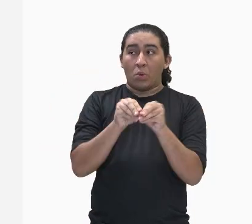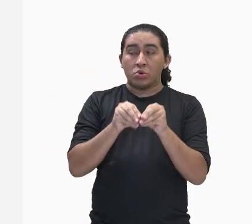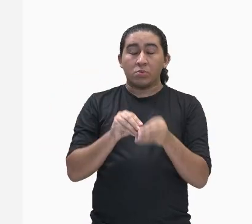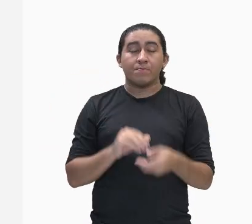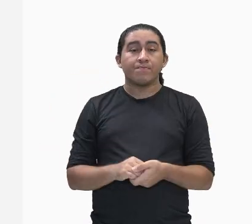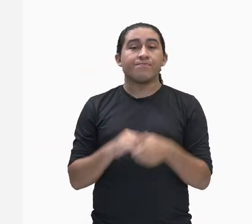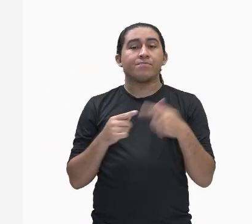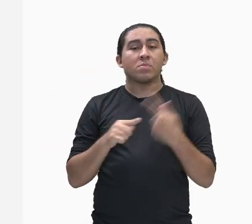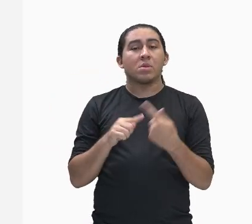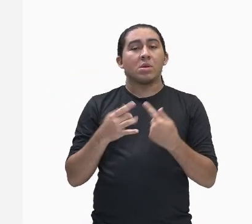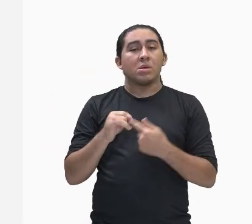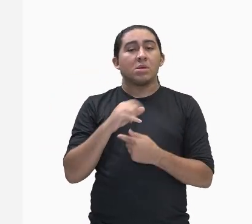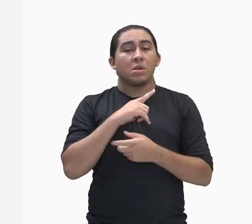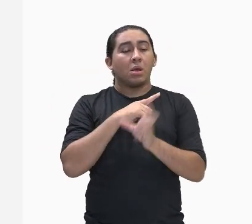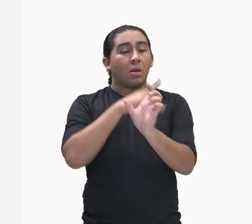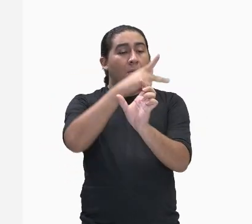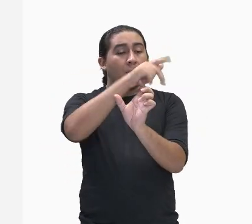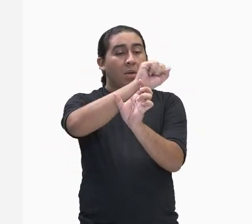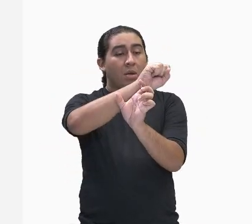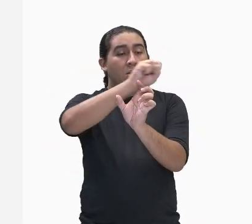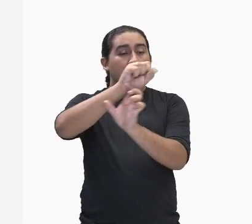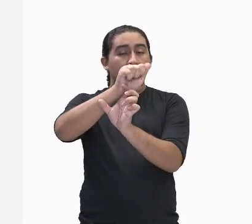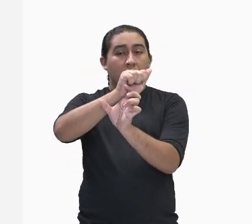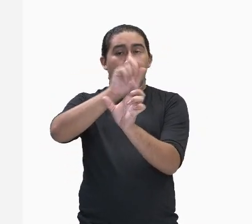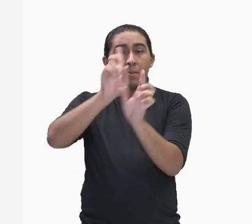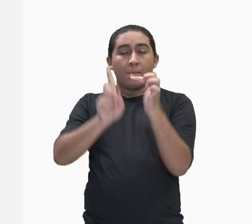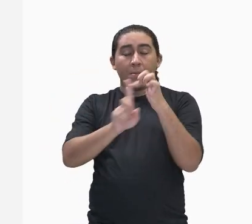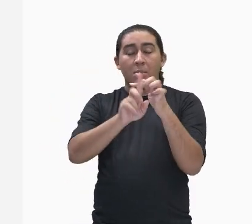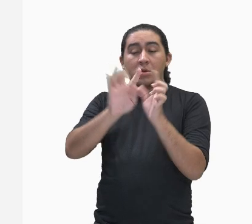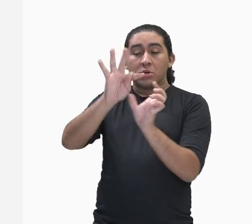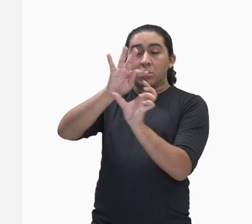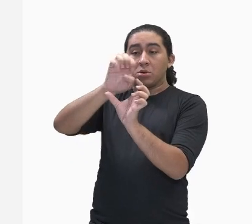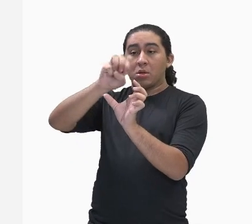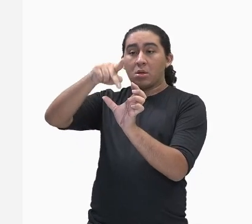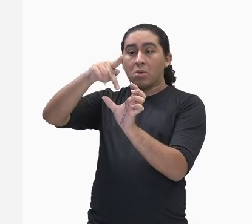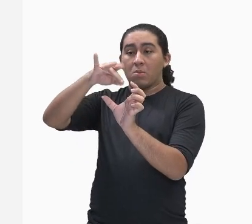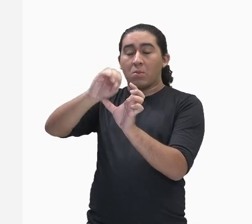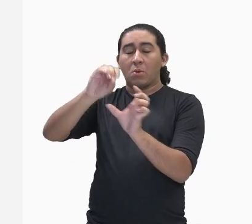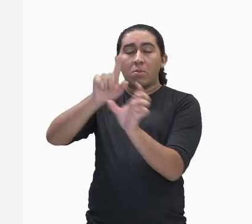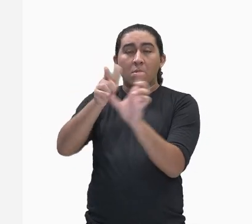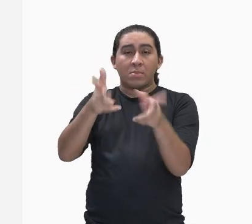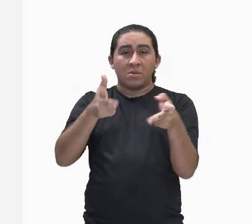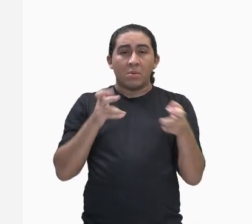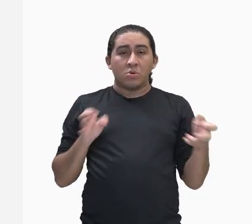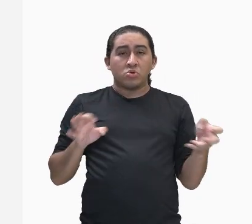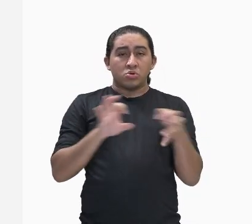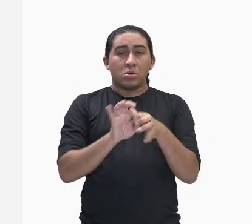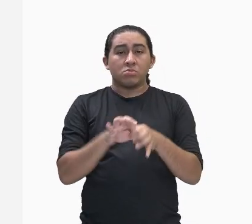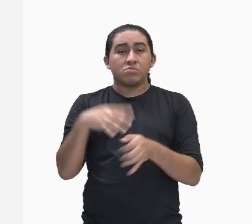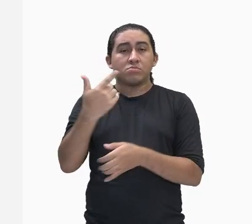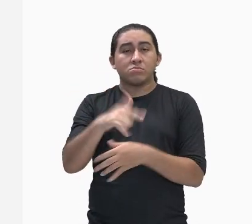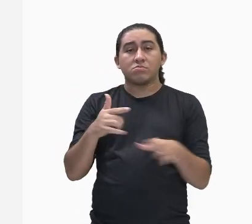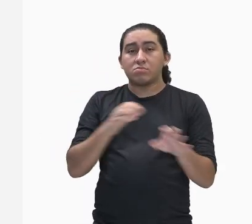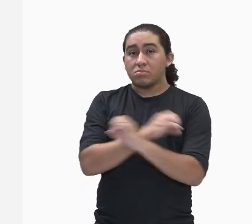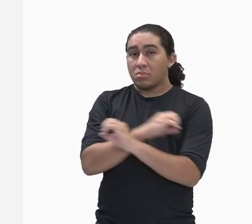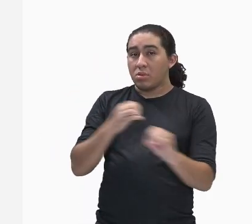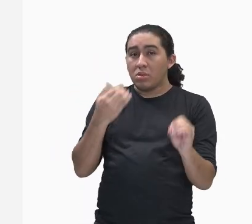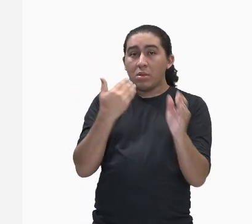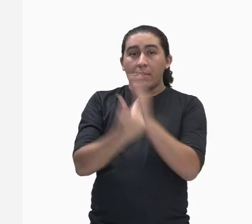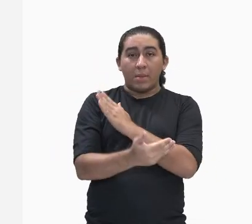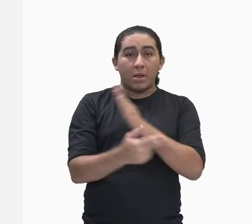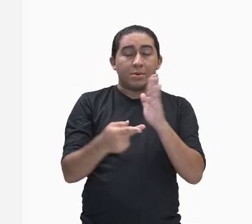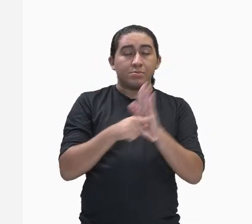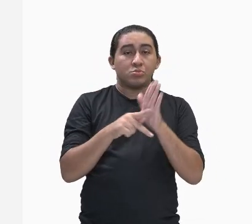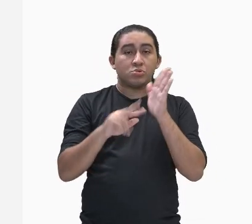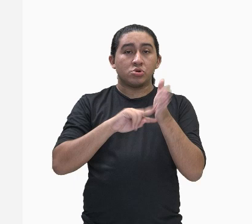Juntei passa com tempo. Aí você viu que essa junção aí, não houve nenhuma perda